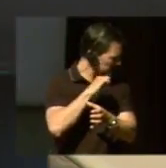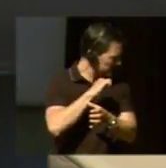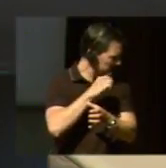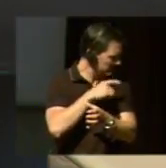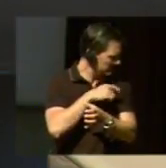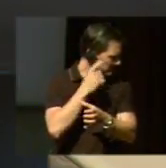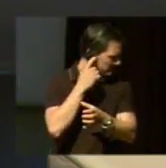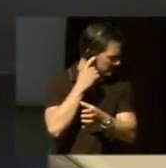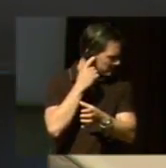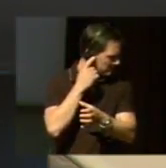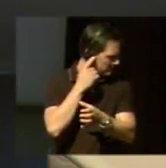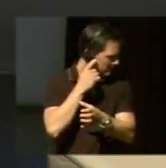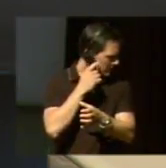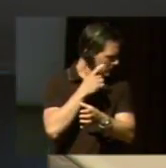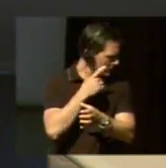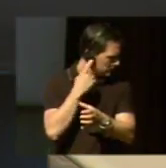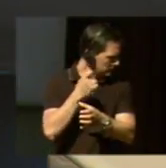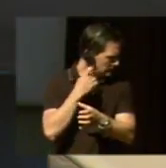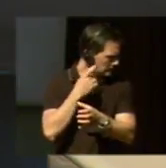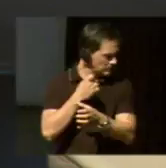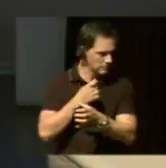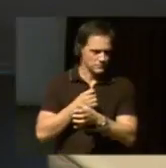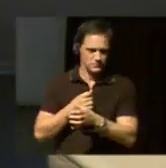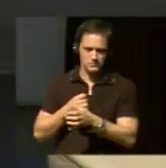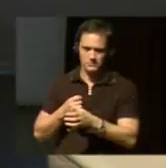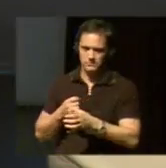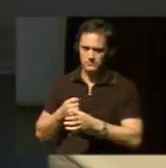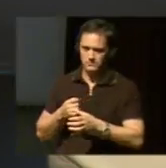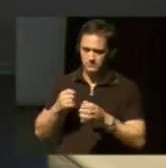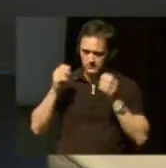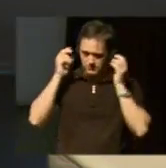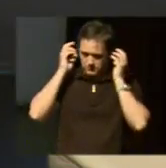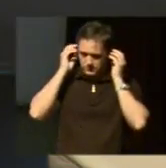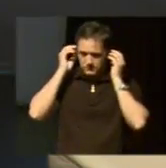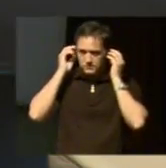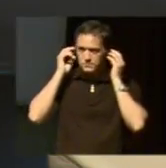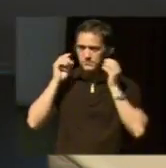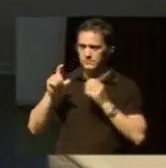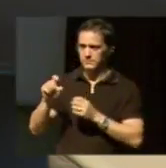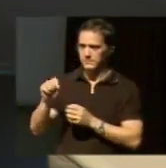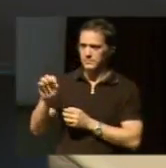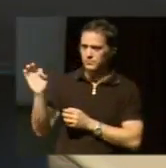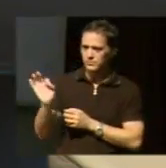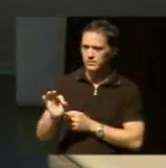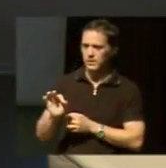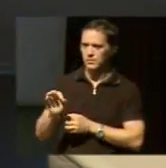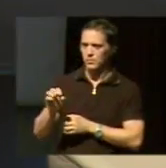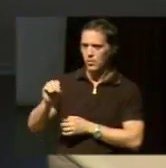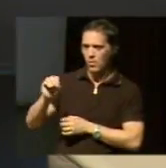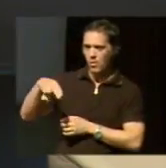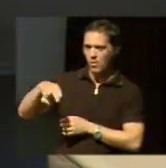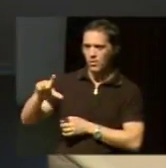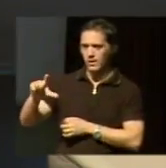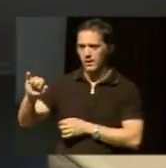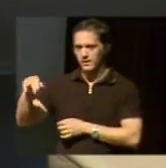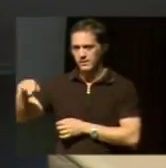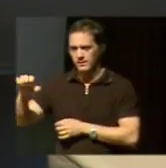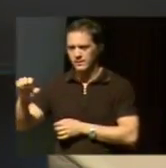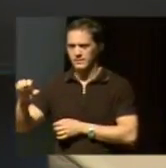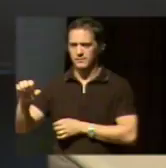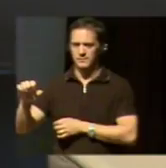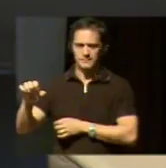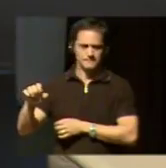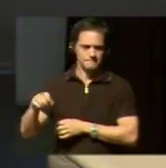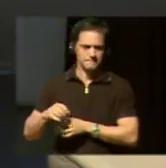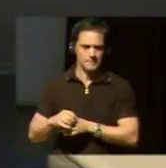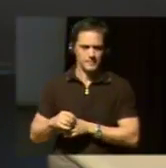que vêm dos novos estados da federação, não chega a 10% que estão online. Ou seja, nós temos um